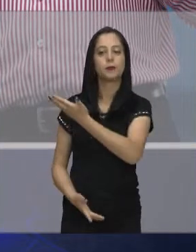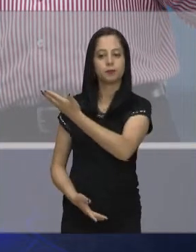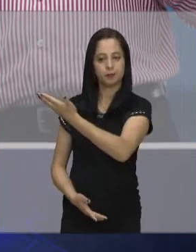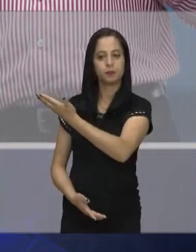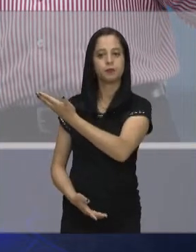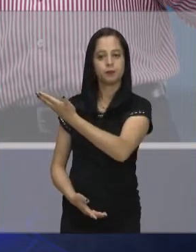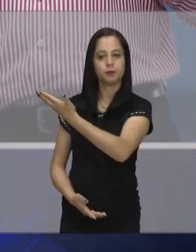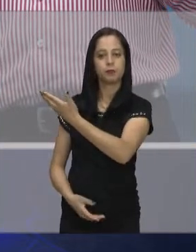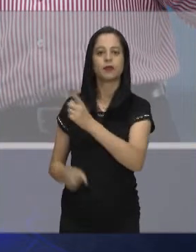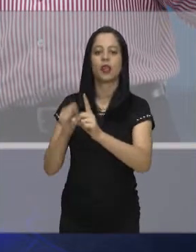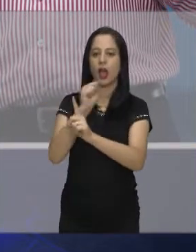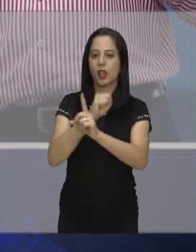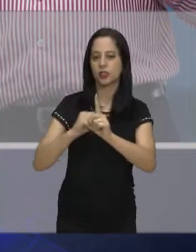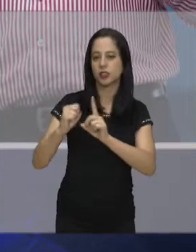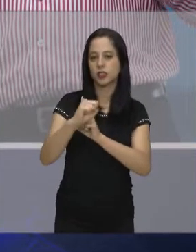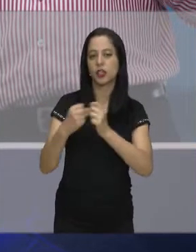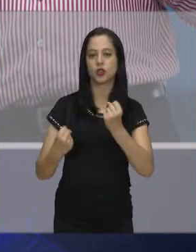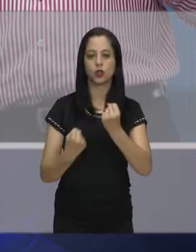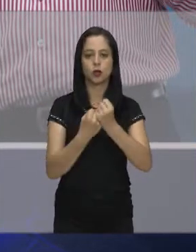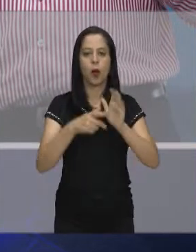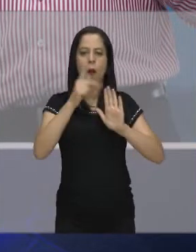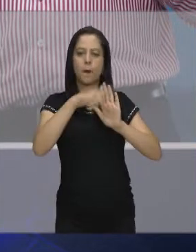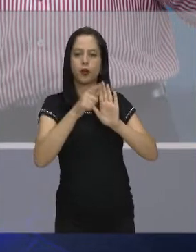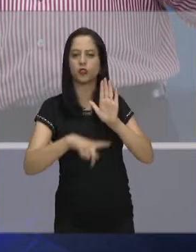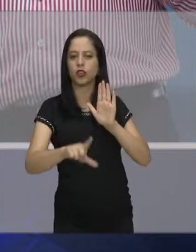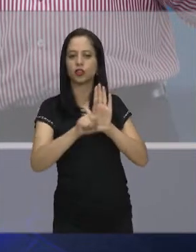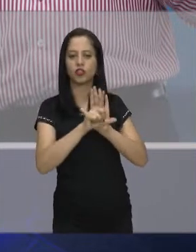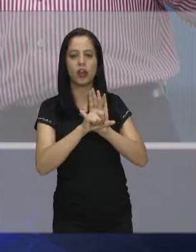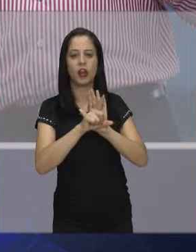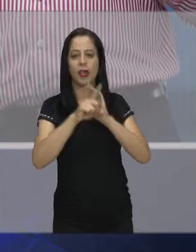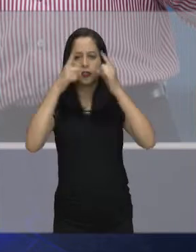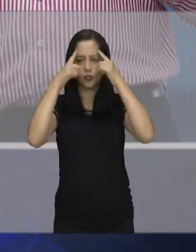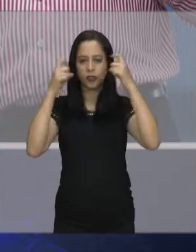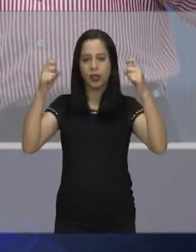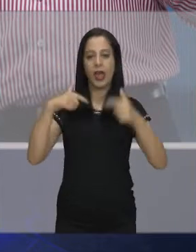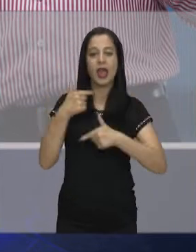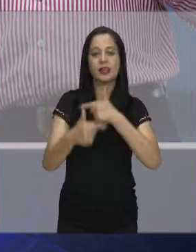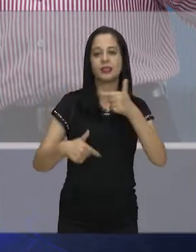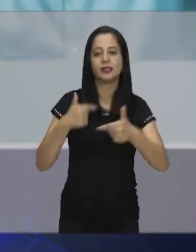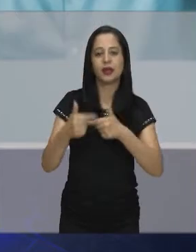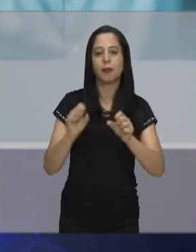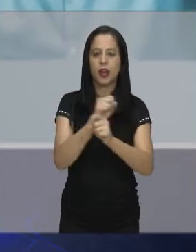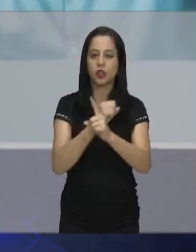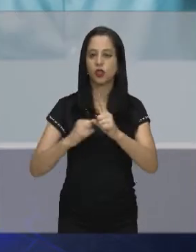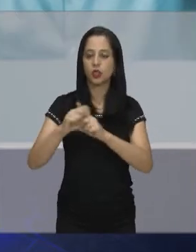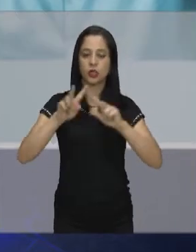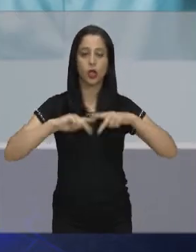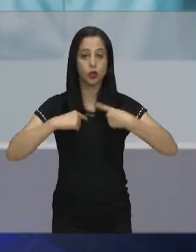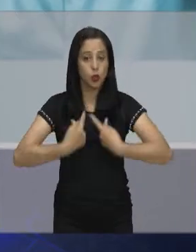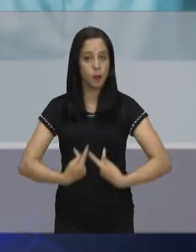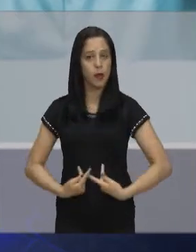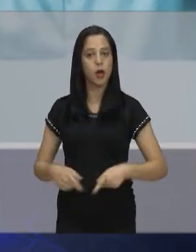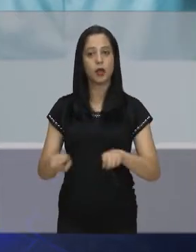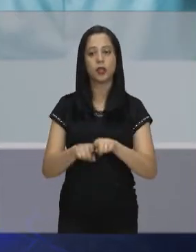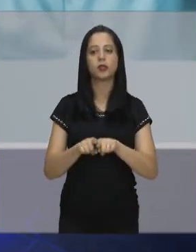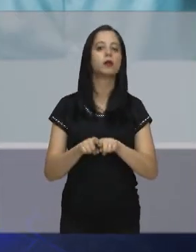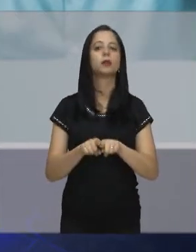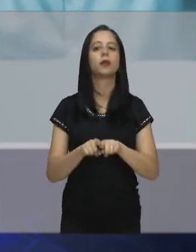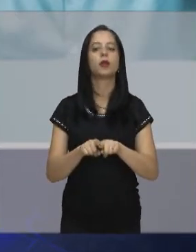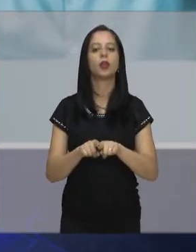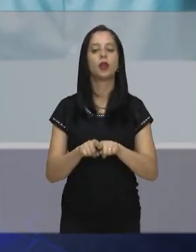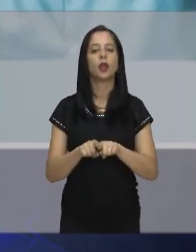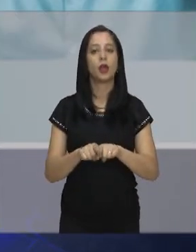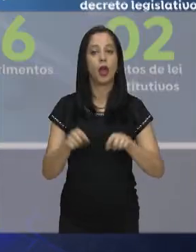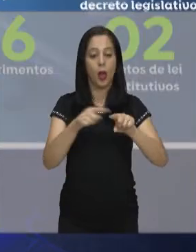assistência social, projetos de lei criativos, trabalhar sempre uma sociedade mais humana. Próximo, números do nosso gabinete é